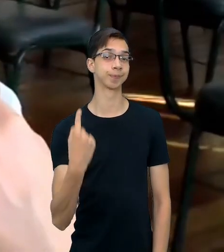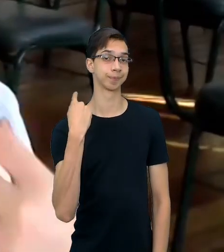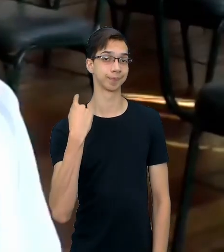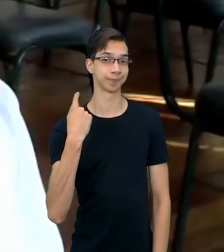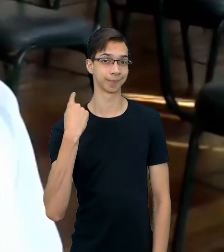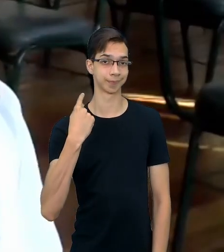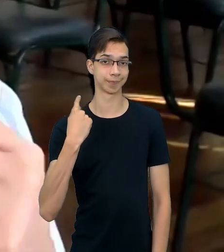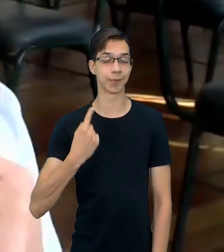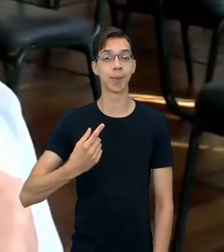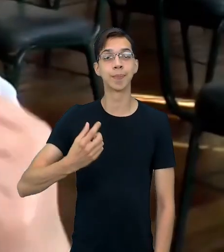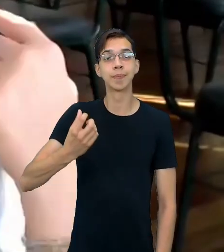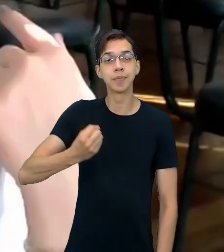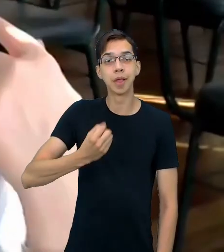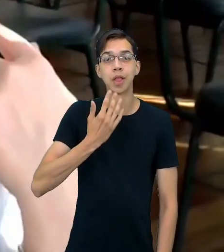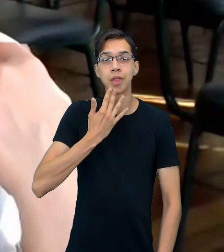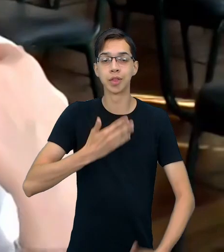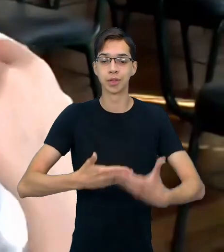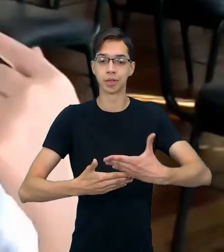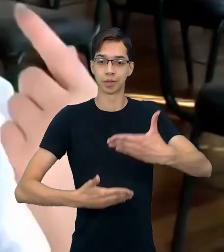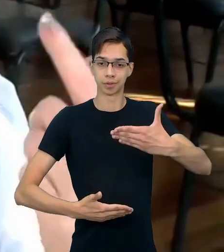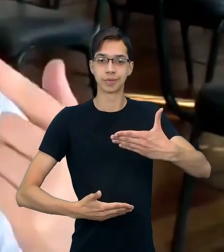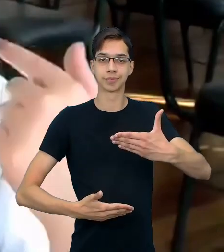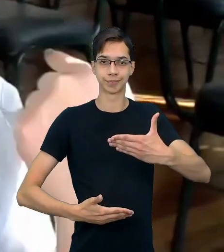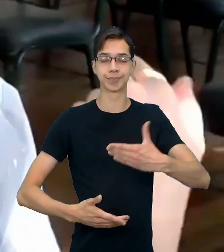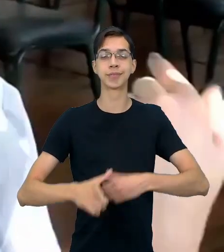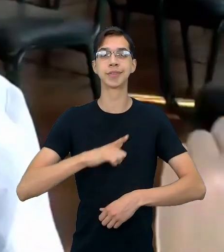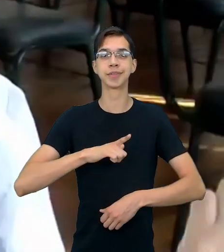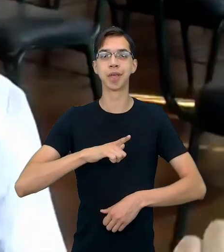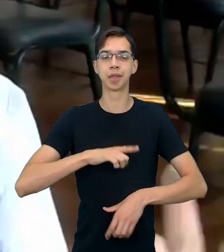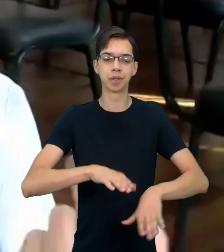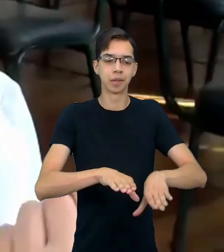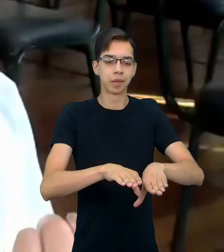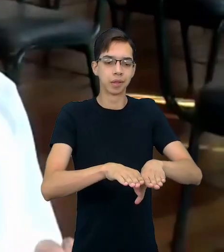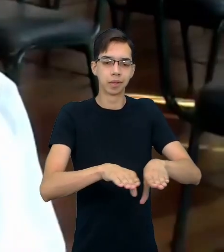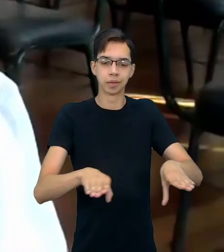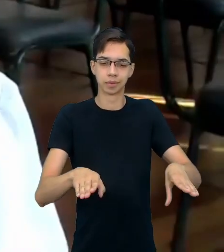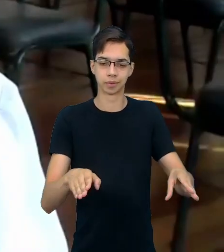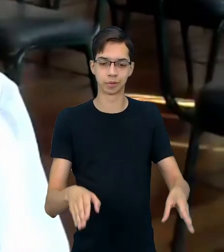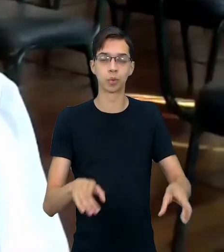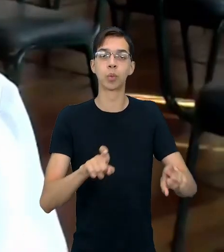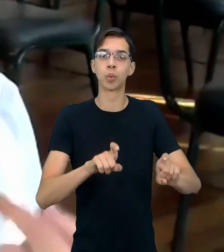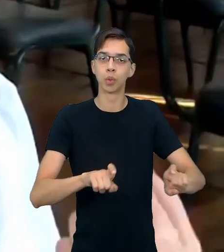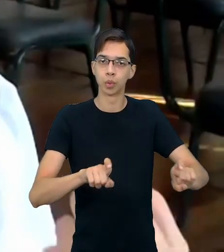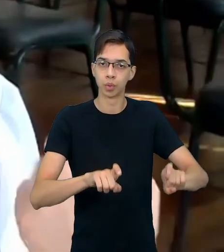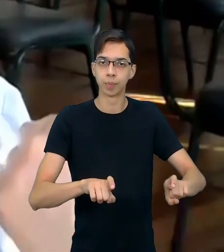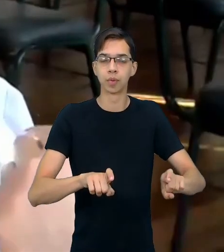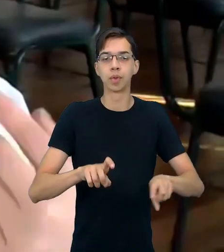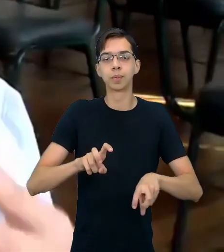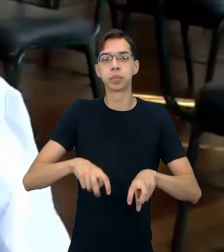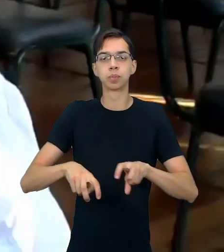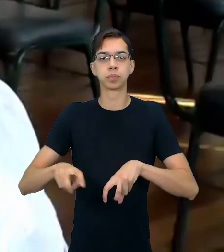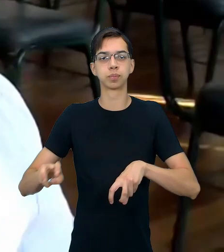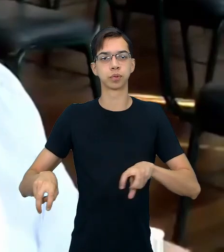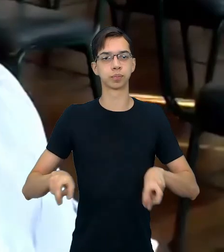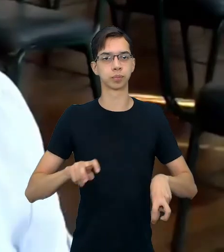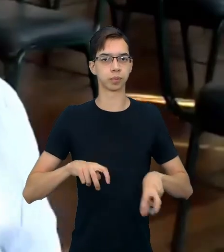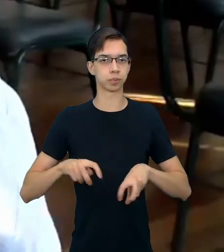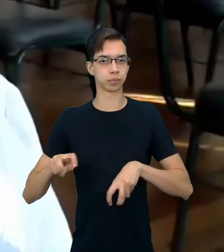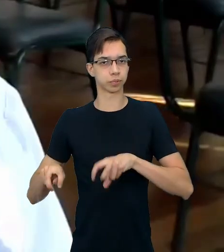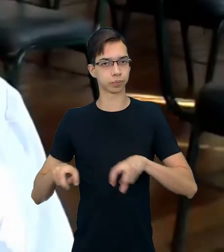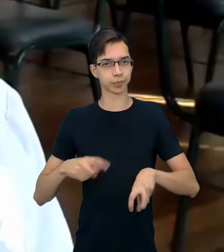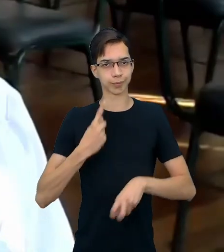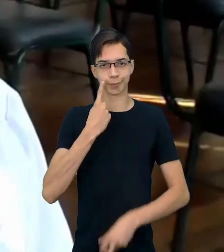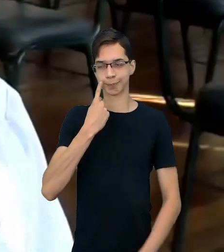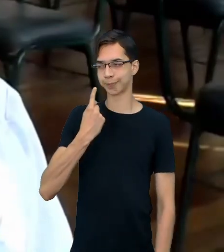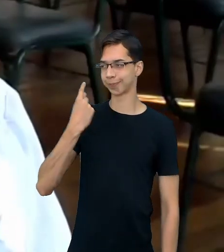parede branca, uma mesa com um computador e algumas cadeiras. Estou numa sala onde o piso